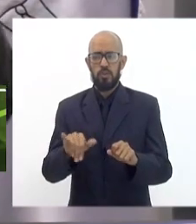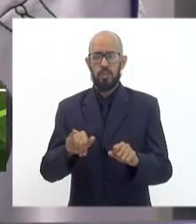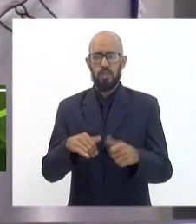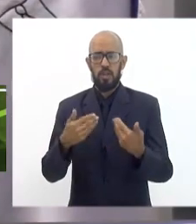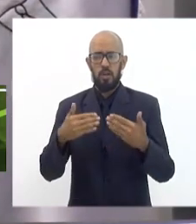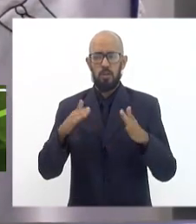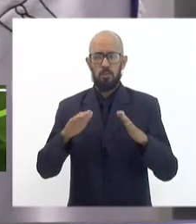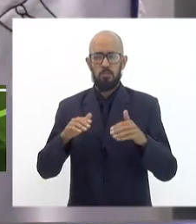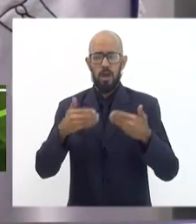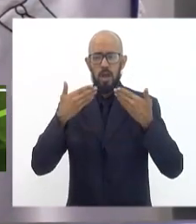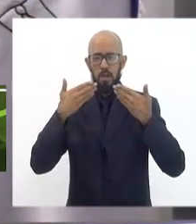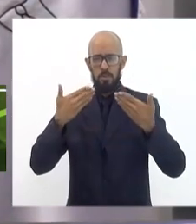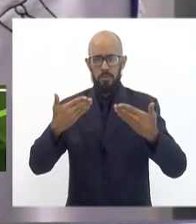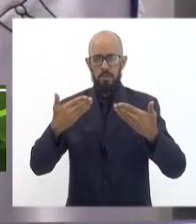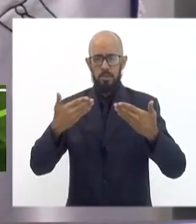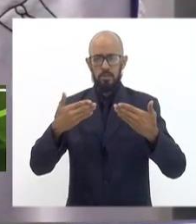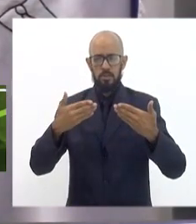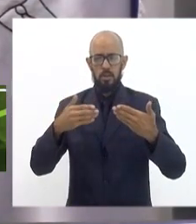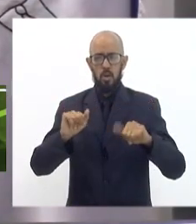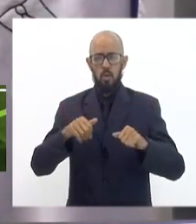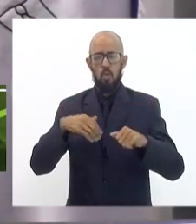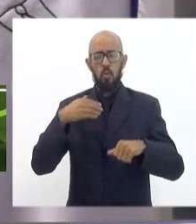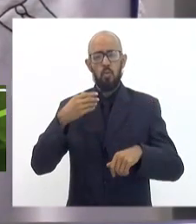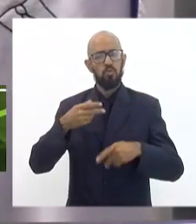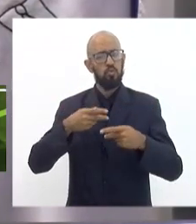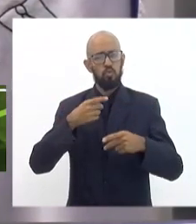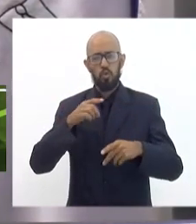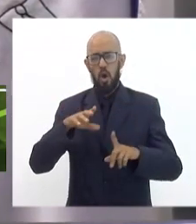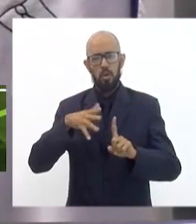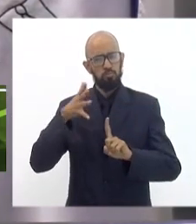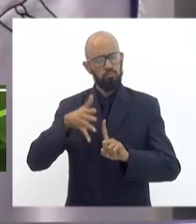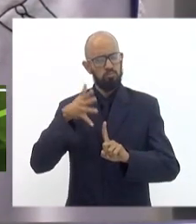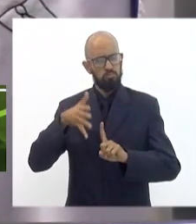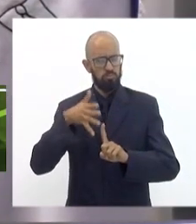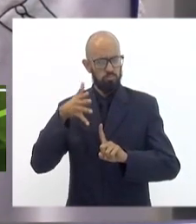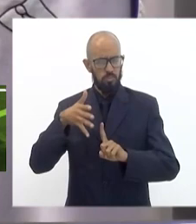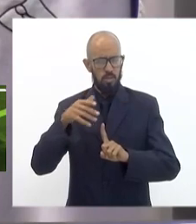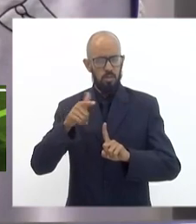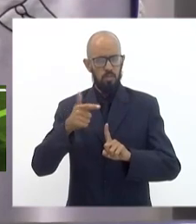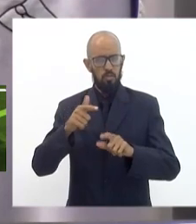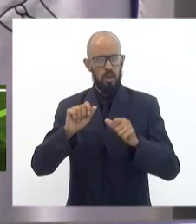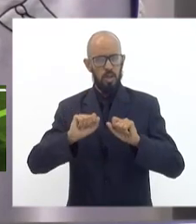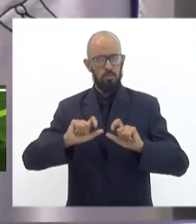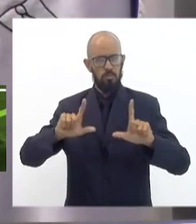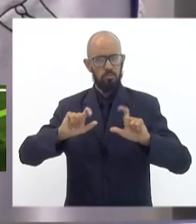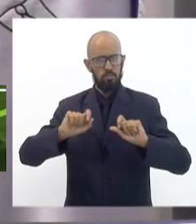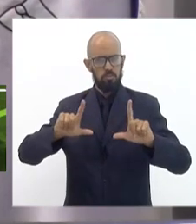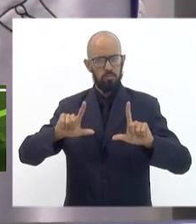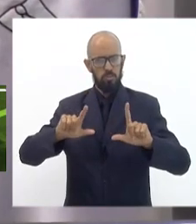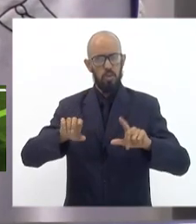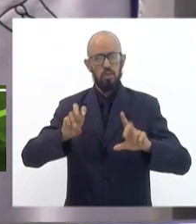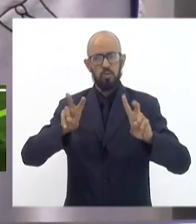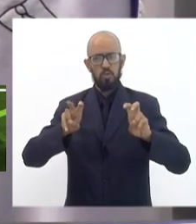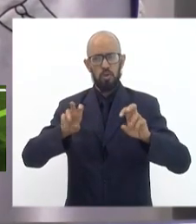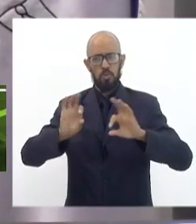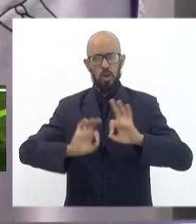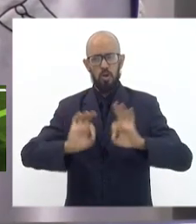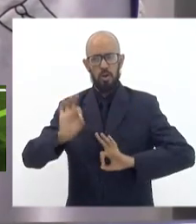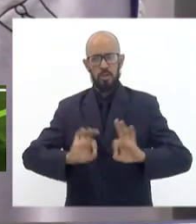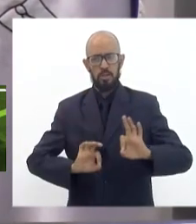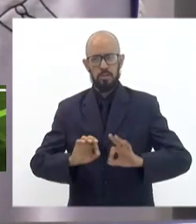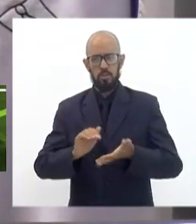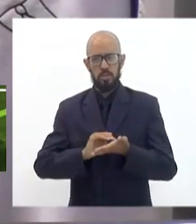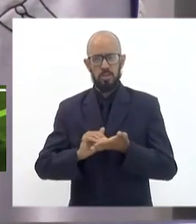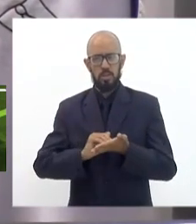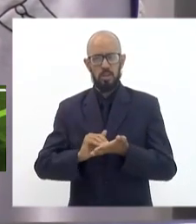não vai fazer projeção uma exposição oral sobre a organização da secretaria de